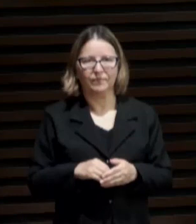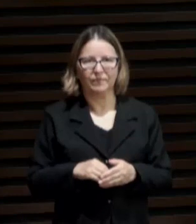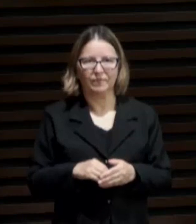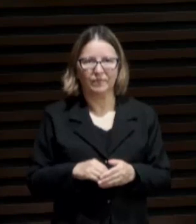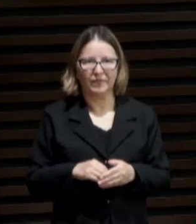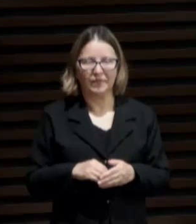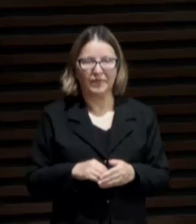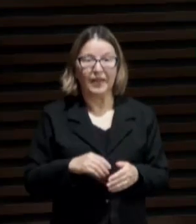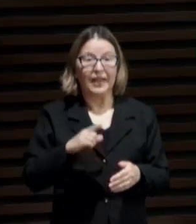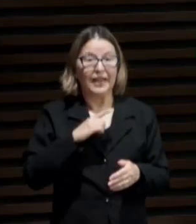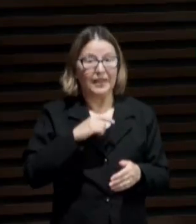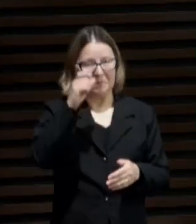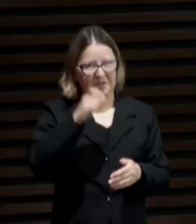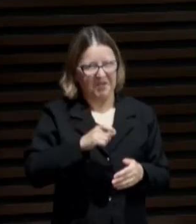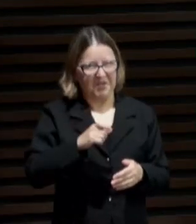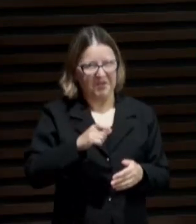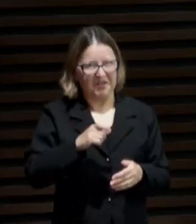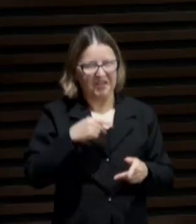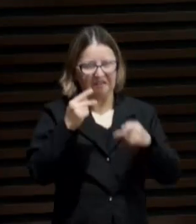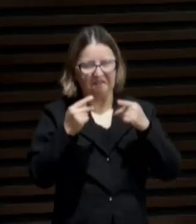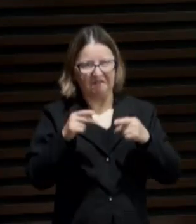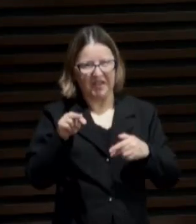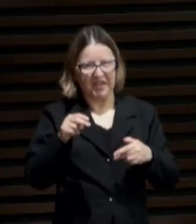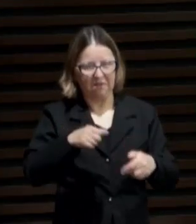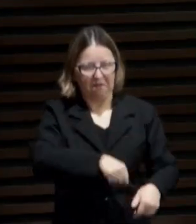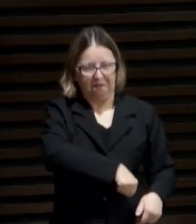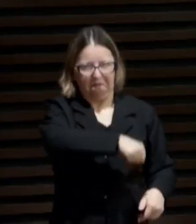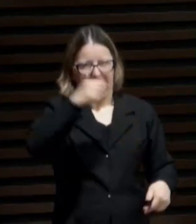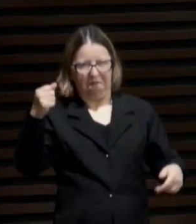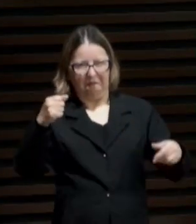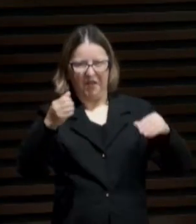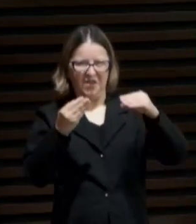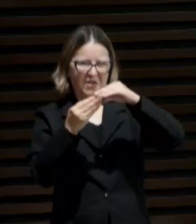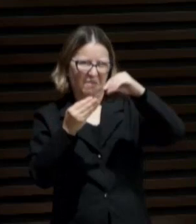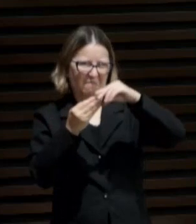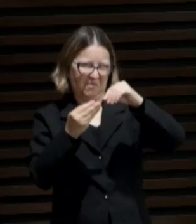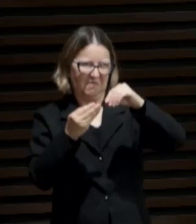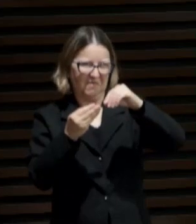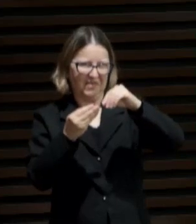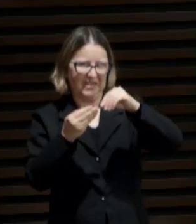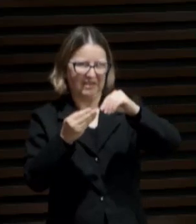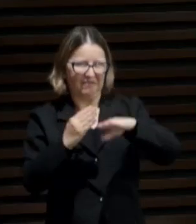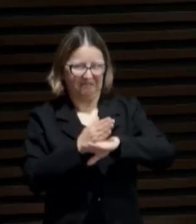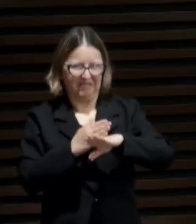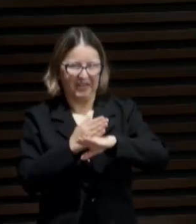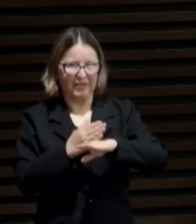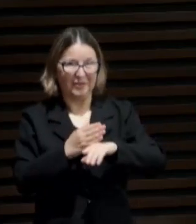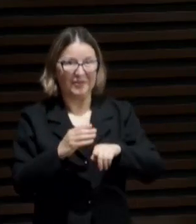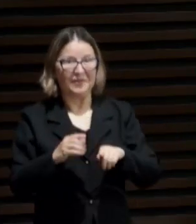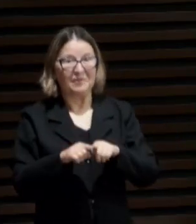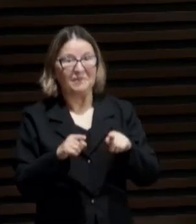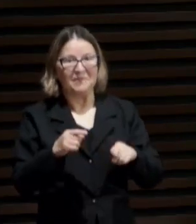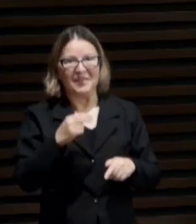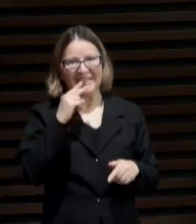de espada, mas a língua dos sábios é medicina. O lábio veraz permanece para sempre, mas